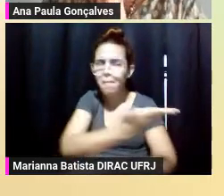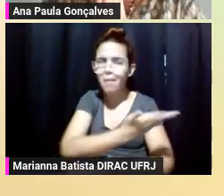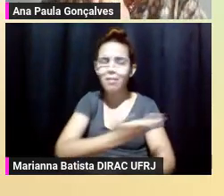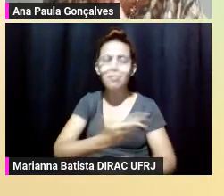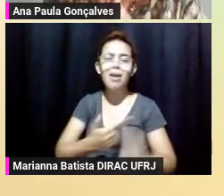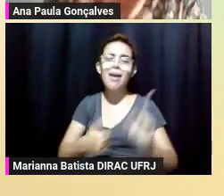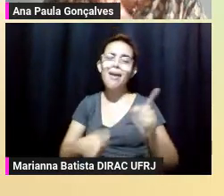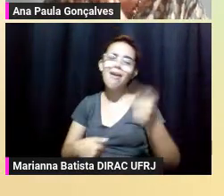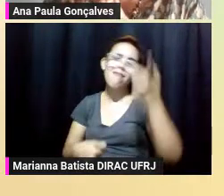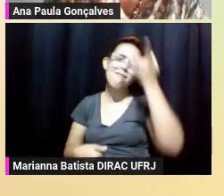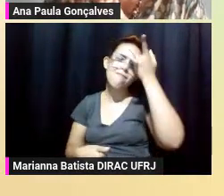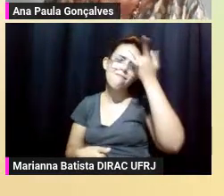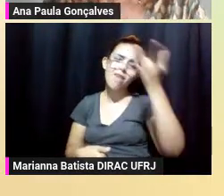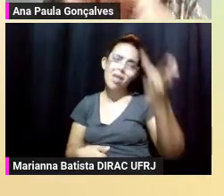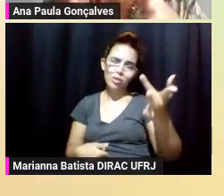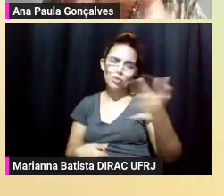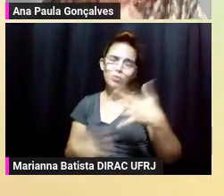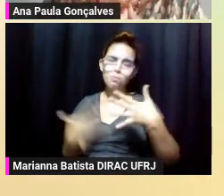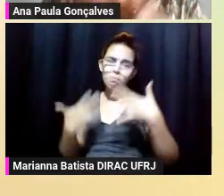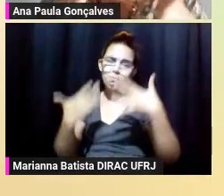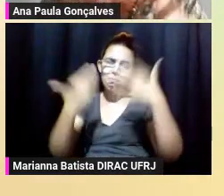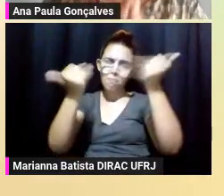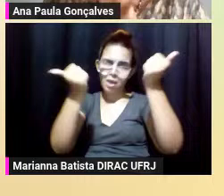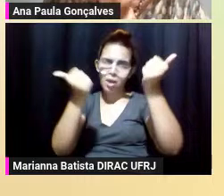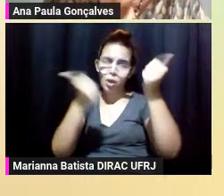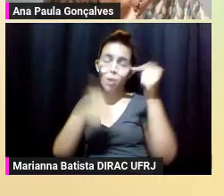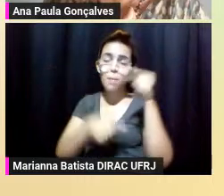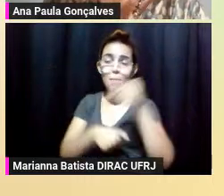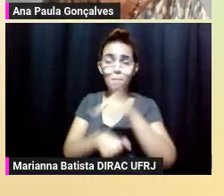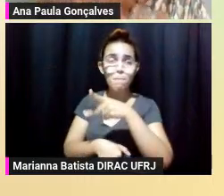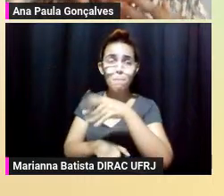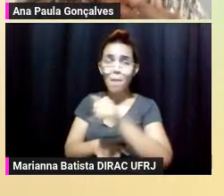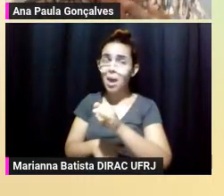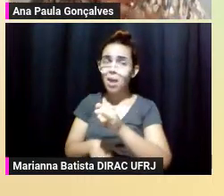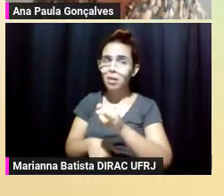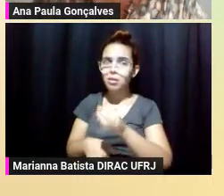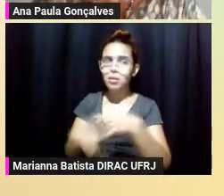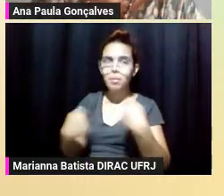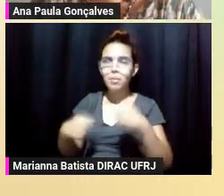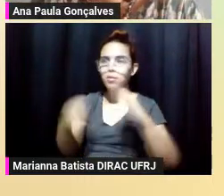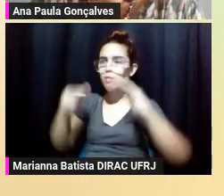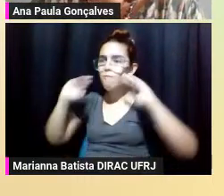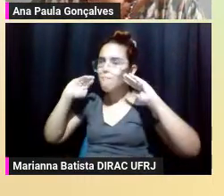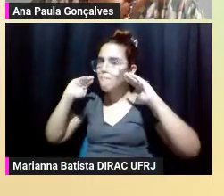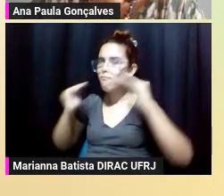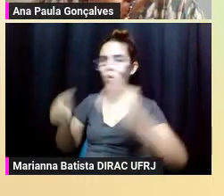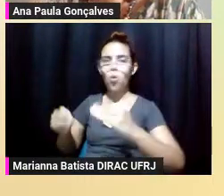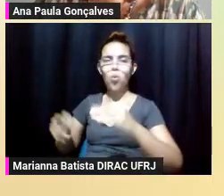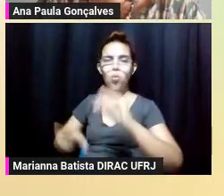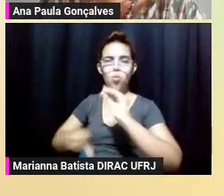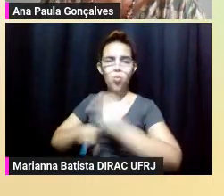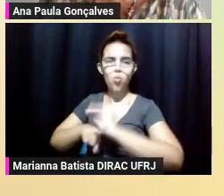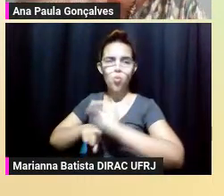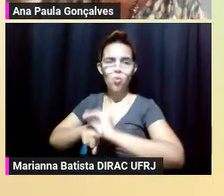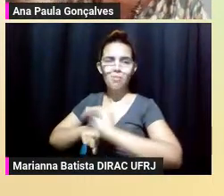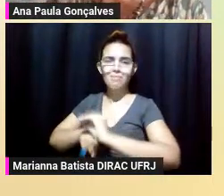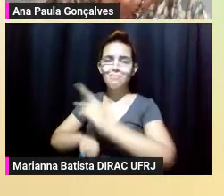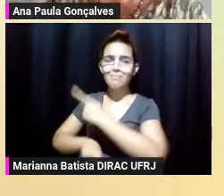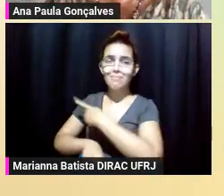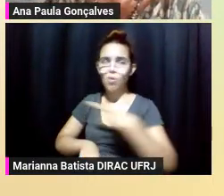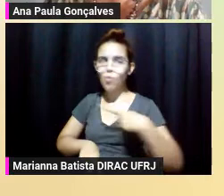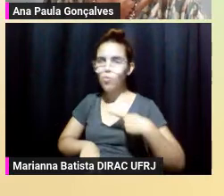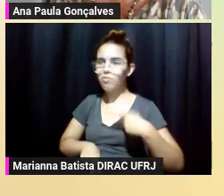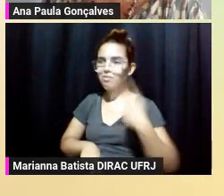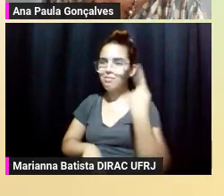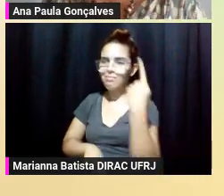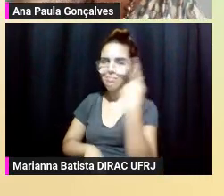naquele momento, com o meu pai, eu tinha que me dedicar exclusivamente ao meu pai. E aí eu fiz a seleção para o HCTE, eu tinha direito à